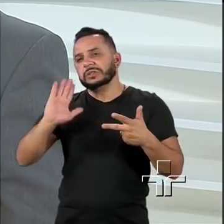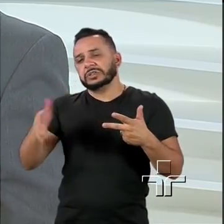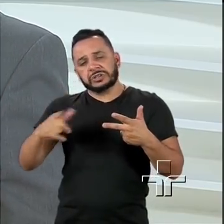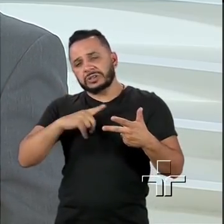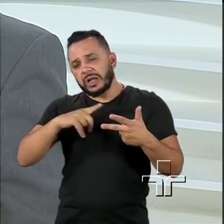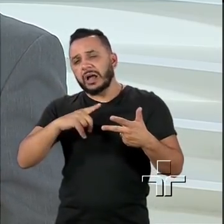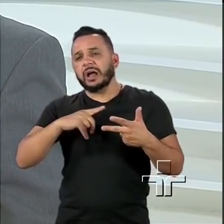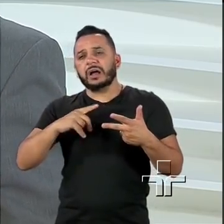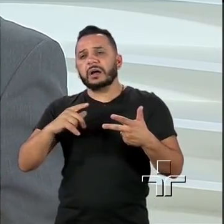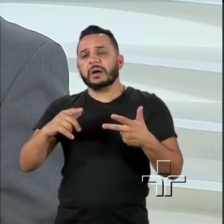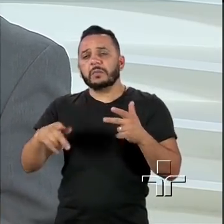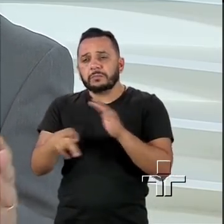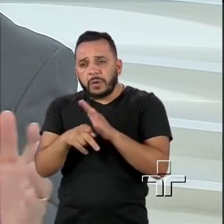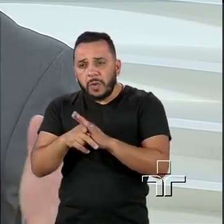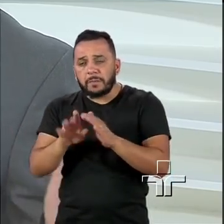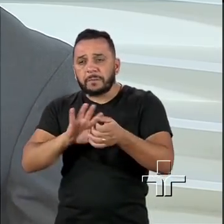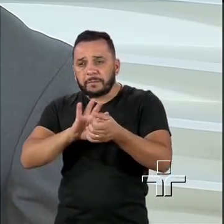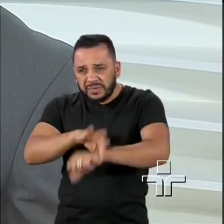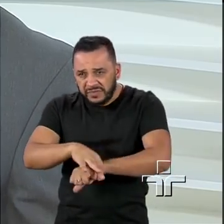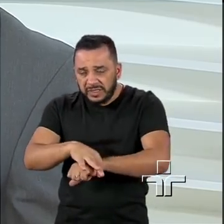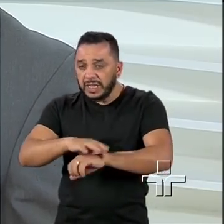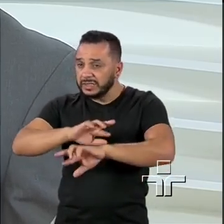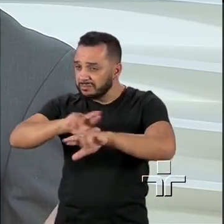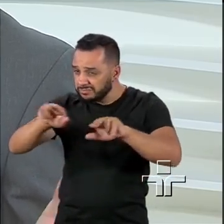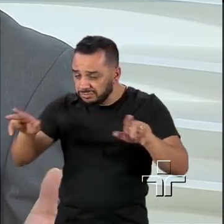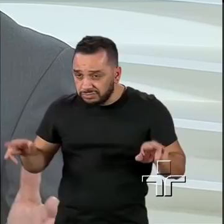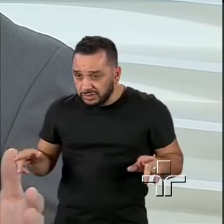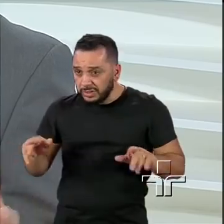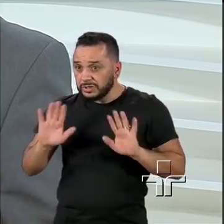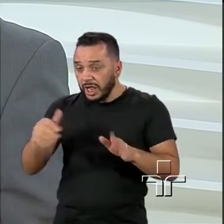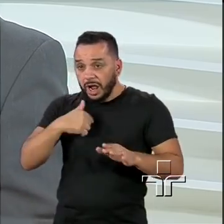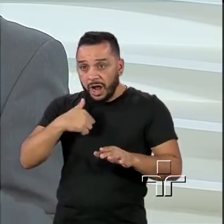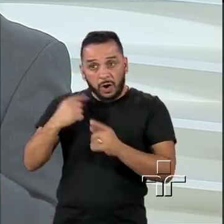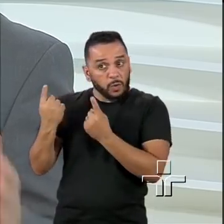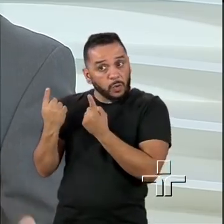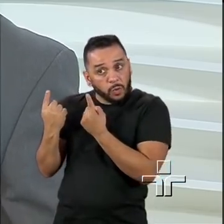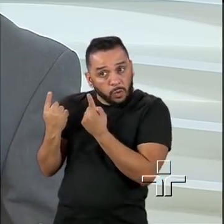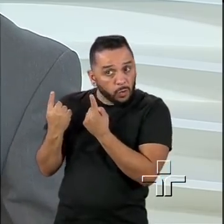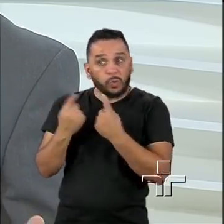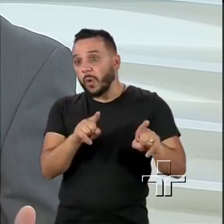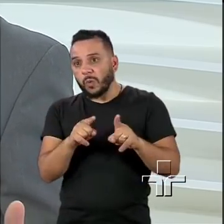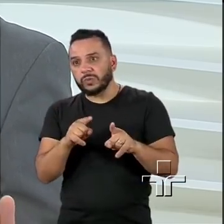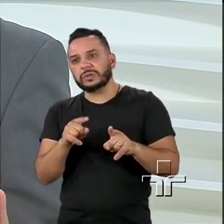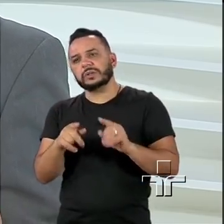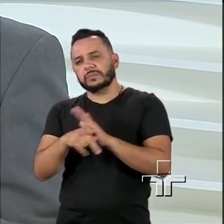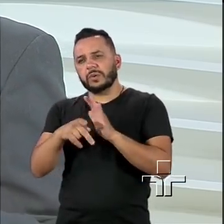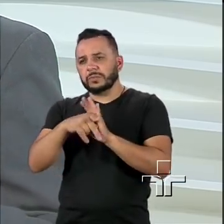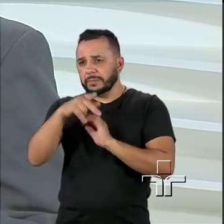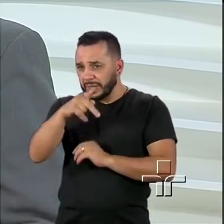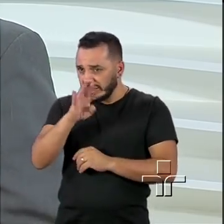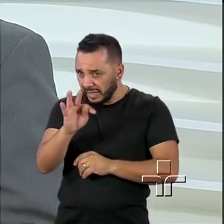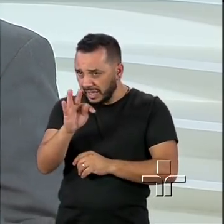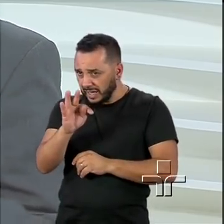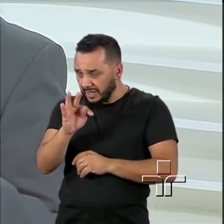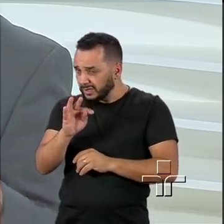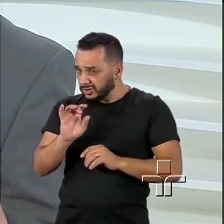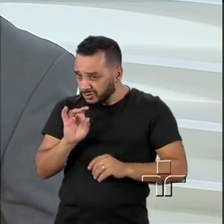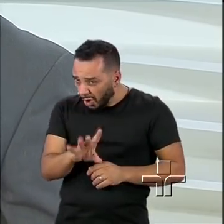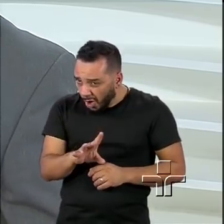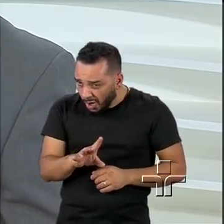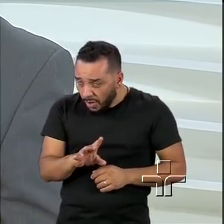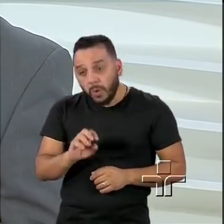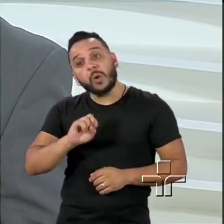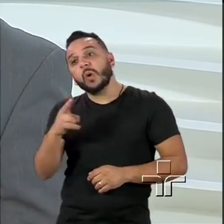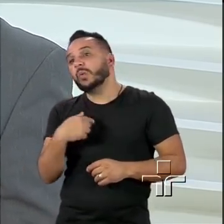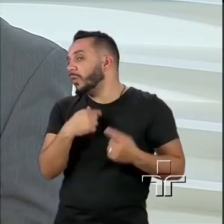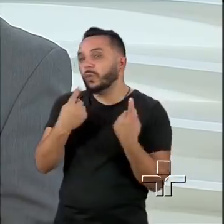povo, espera um pouquinho, o golpe era só contra a Dilma e contra o PT? Ou é contra os direitos dos trabalhadores e trabalhadoras? Ou é contra o direito da